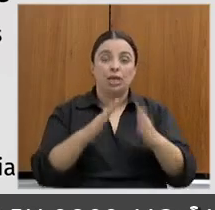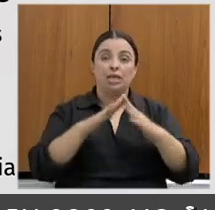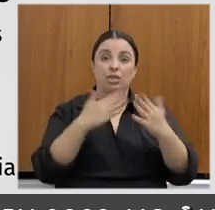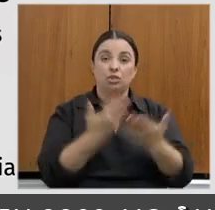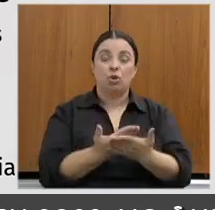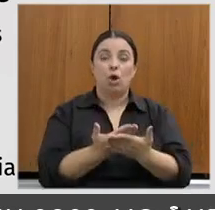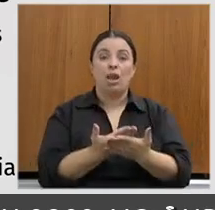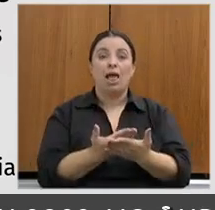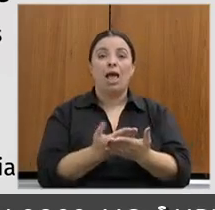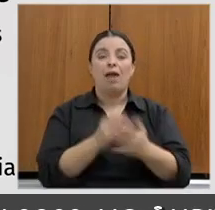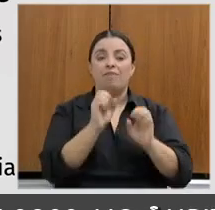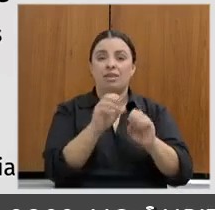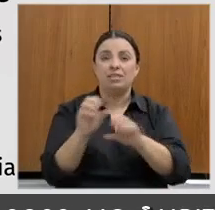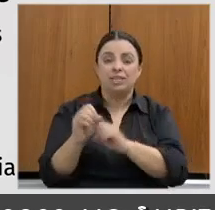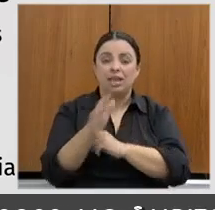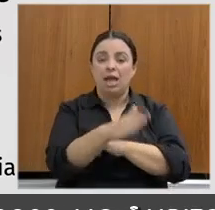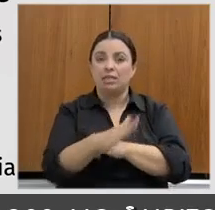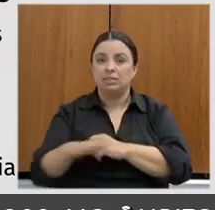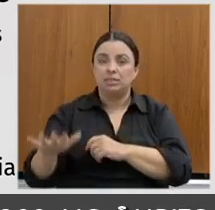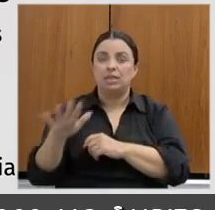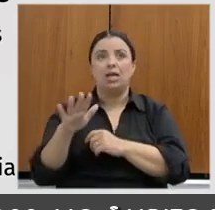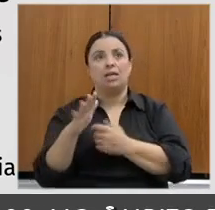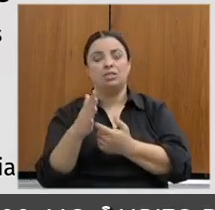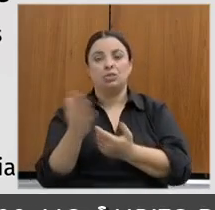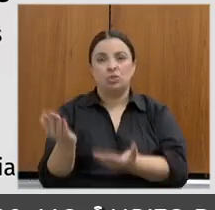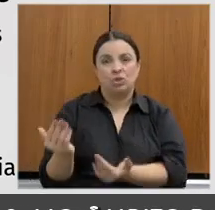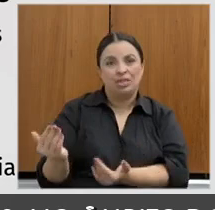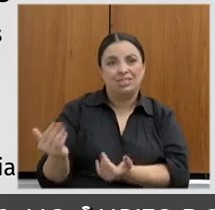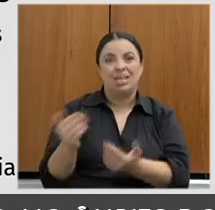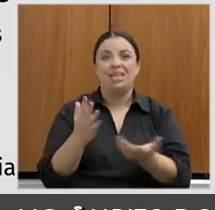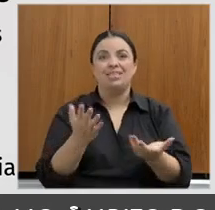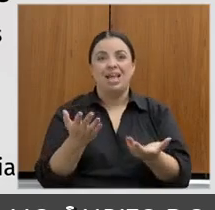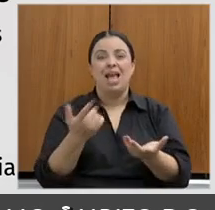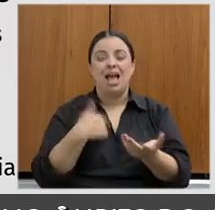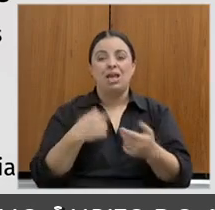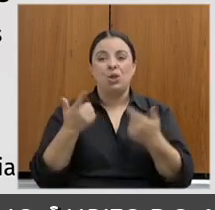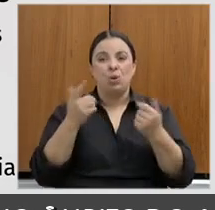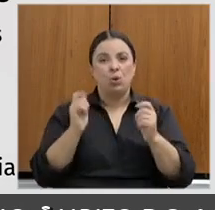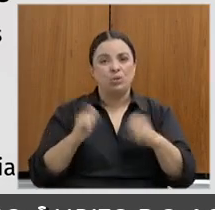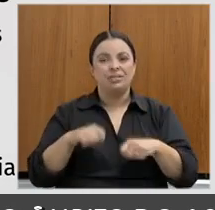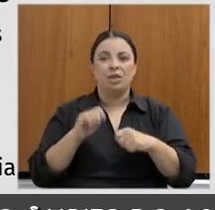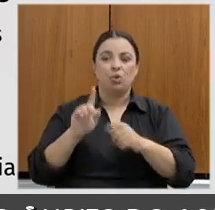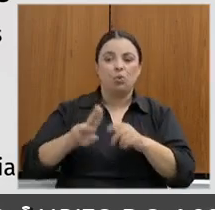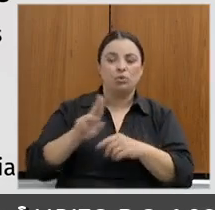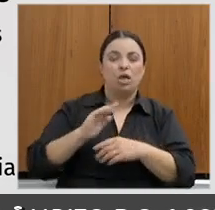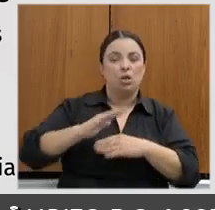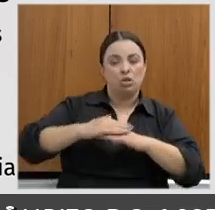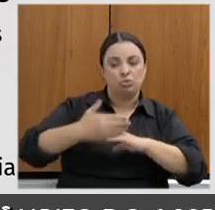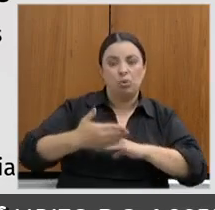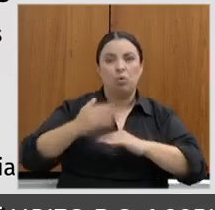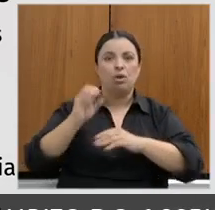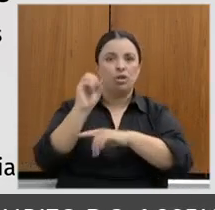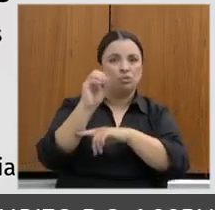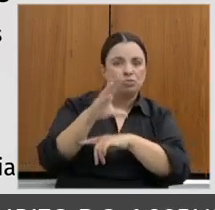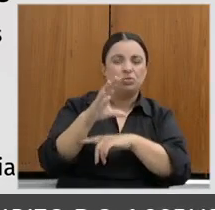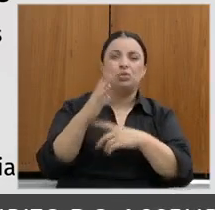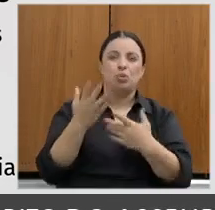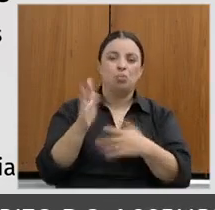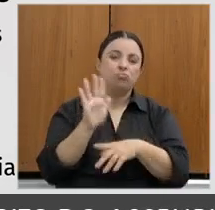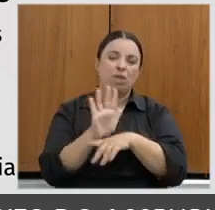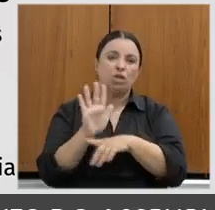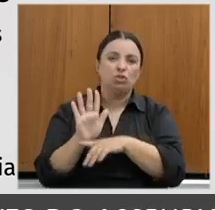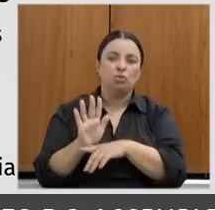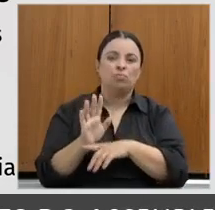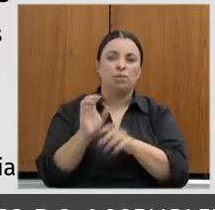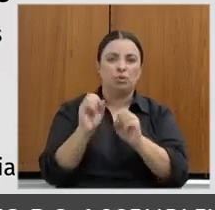e vai ali capacitar e treinar as nossas crianças aí nesse projeto já foram mais de quatro